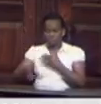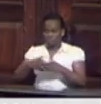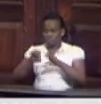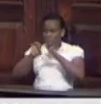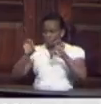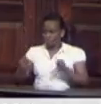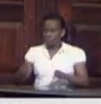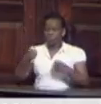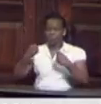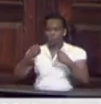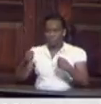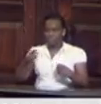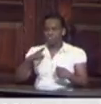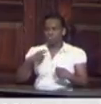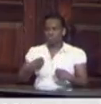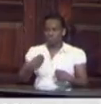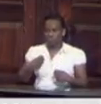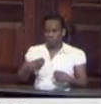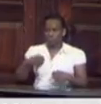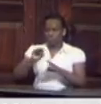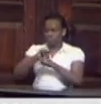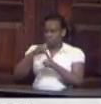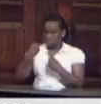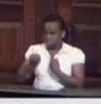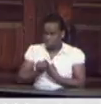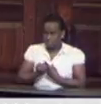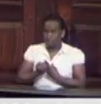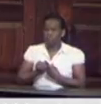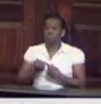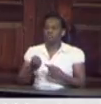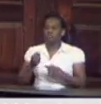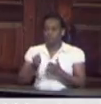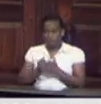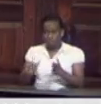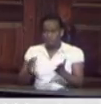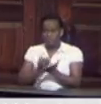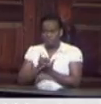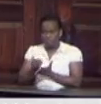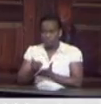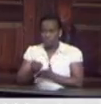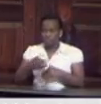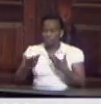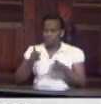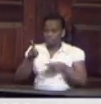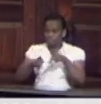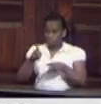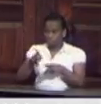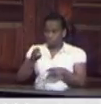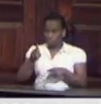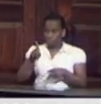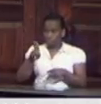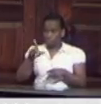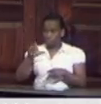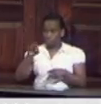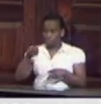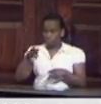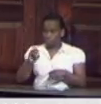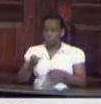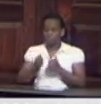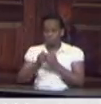poder vigentes num socialismo embrionário. Então, o populismo, o termo, nasce de